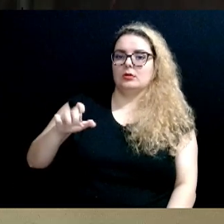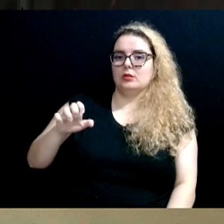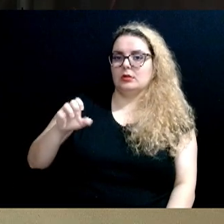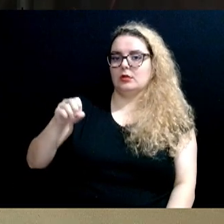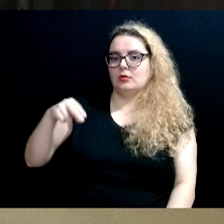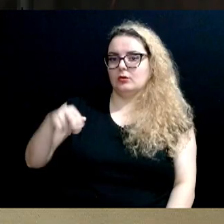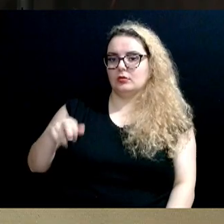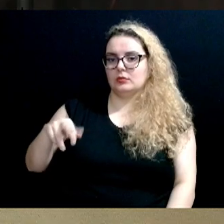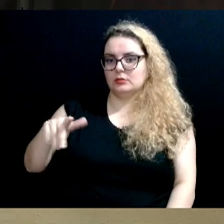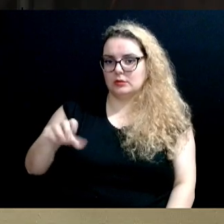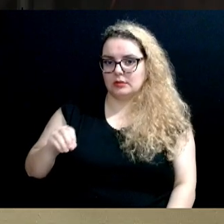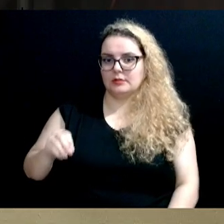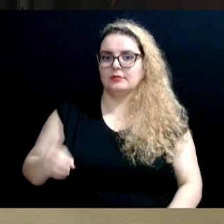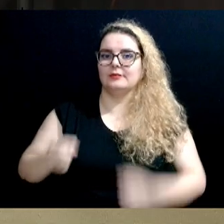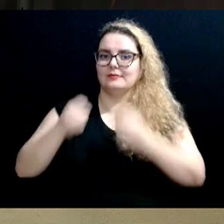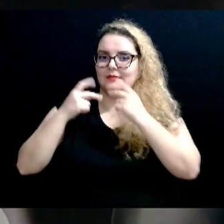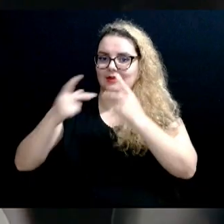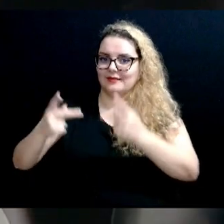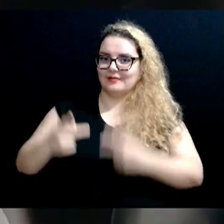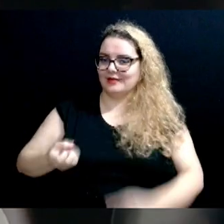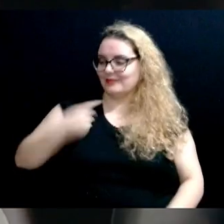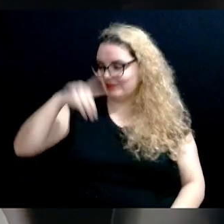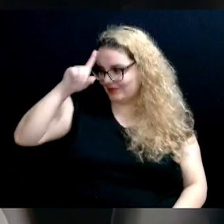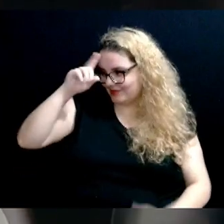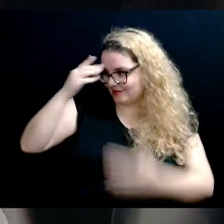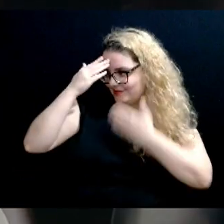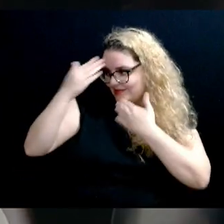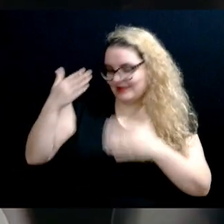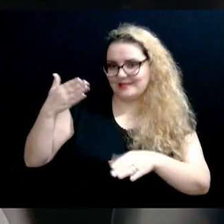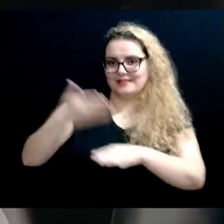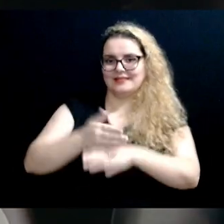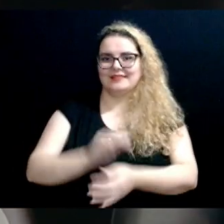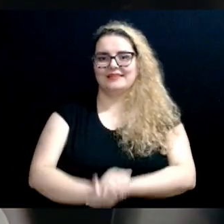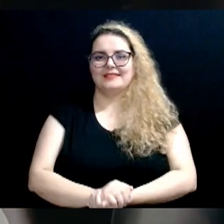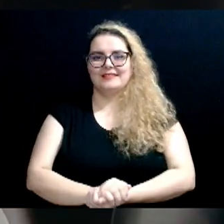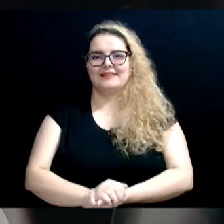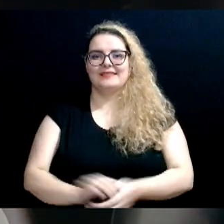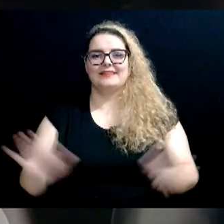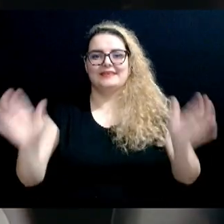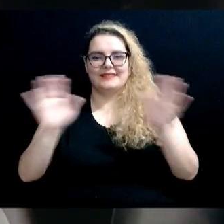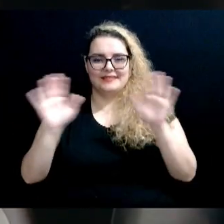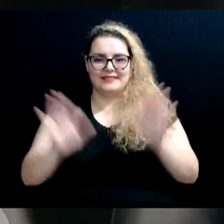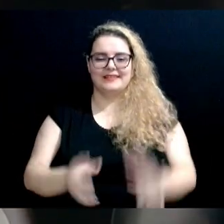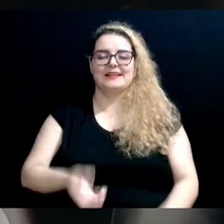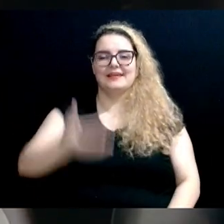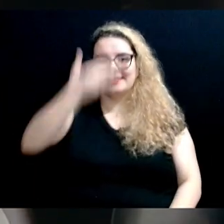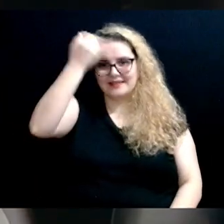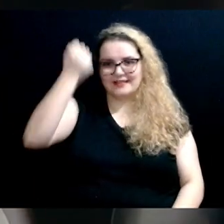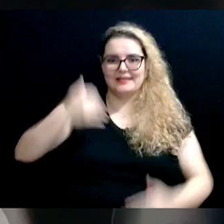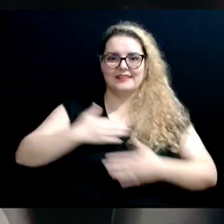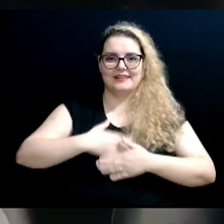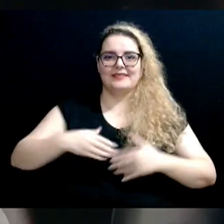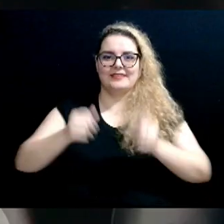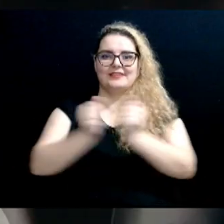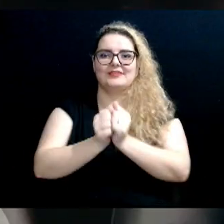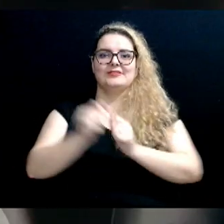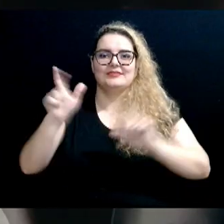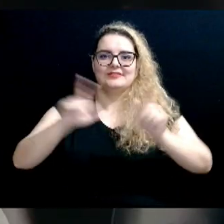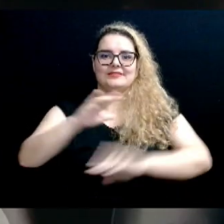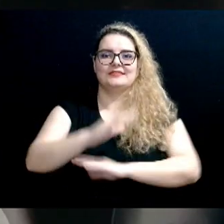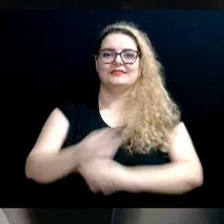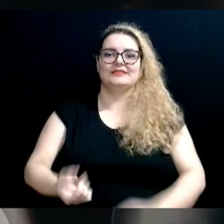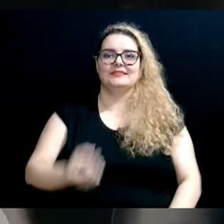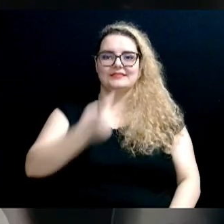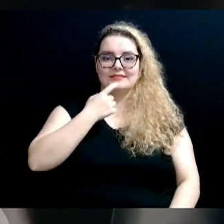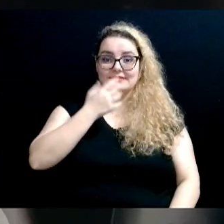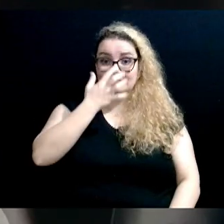Seja muito bem-vindo, bom dia, obrigada pela sua participação. Obrigado, Rubio, é um prazer estar aqui na TV Câmara falando com